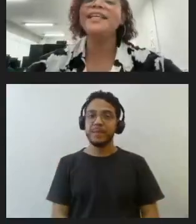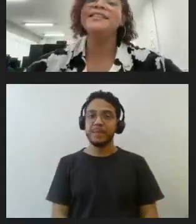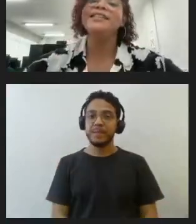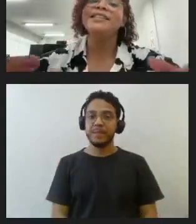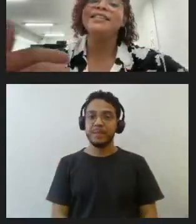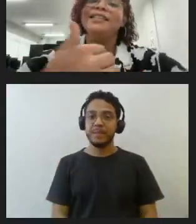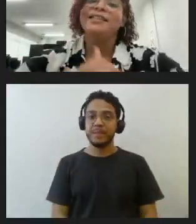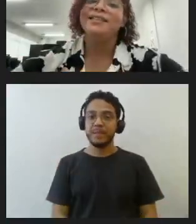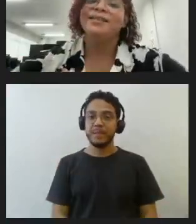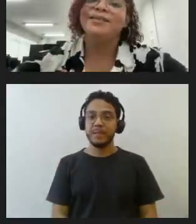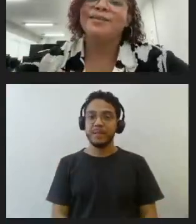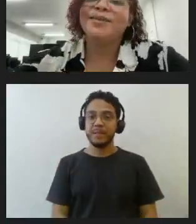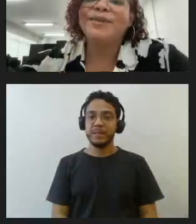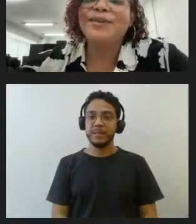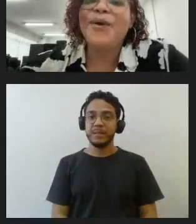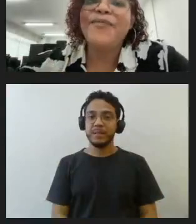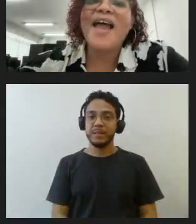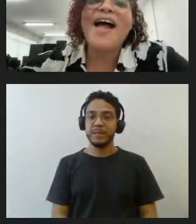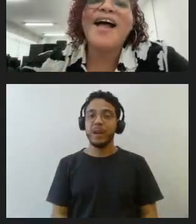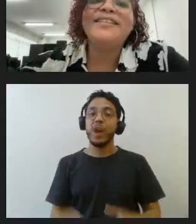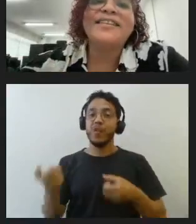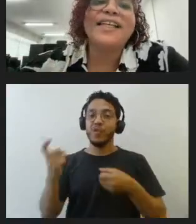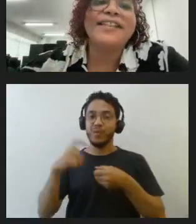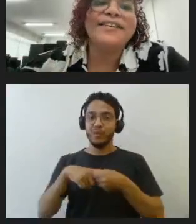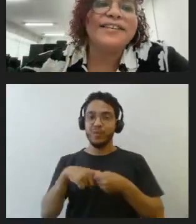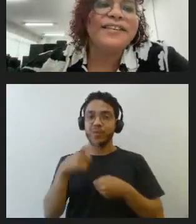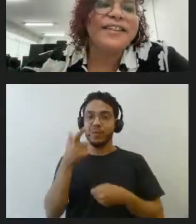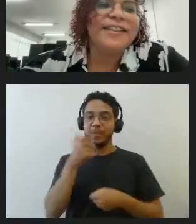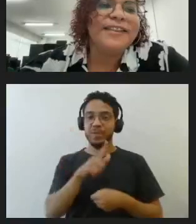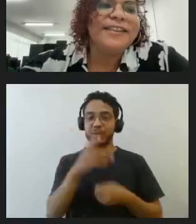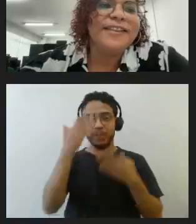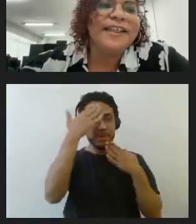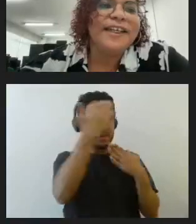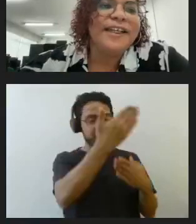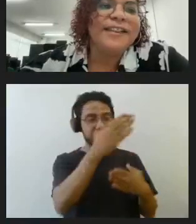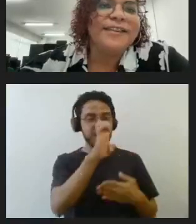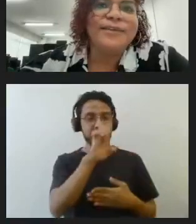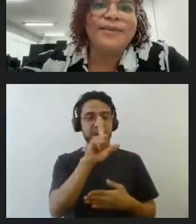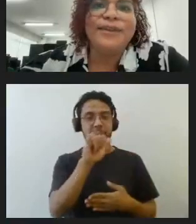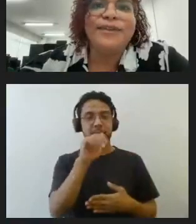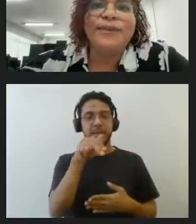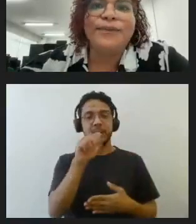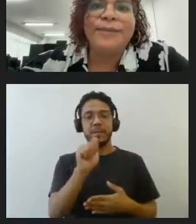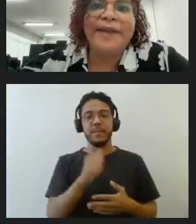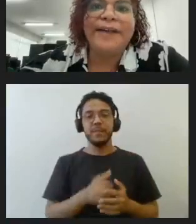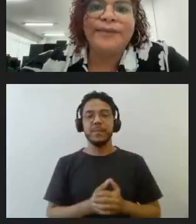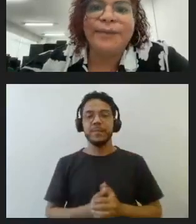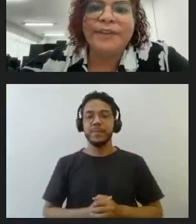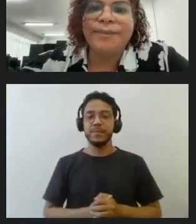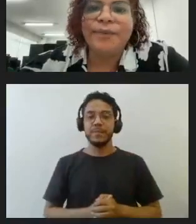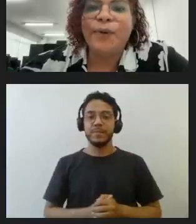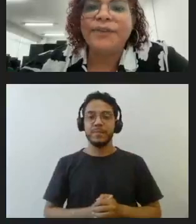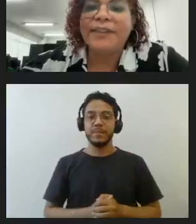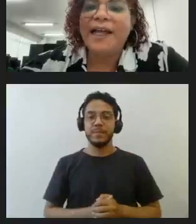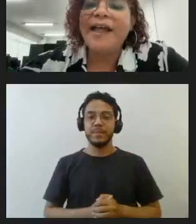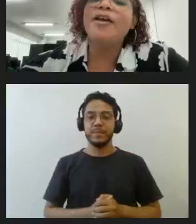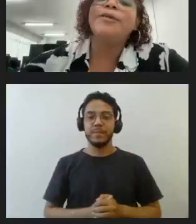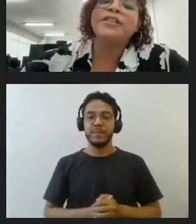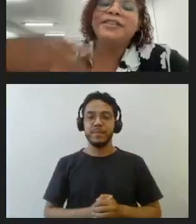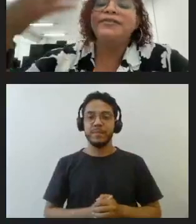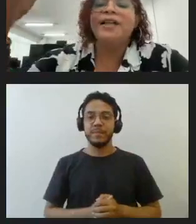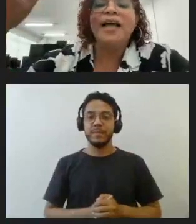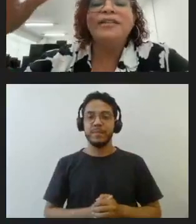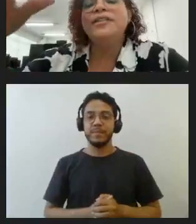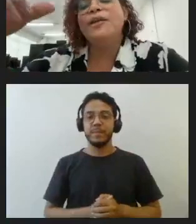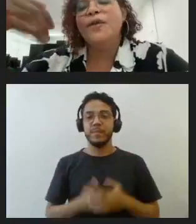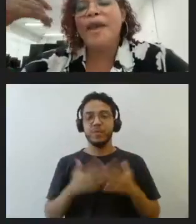Aqui, voltou. Obrigada, Eliane. Voltou? Certo. Pronto. Então, vou esperar. Pronto. Aí, como